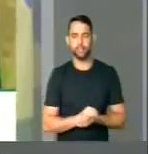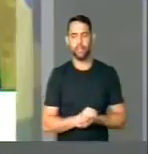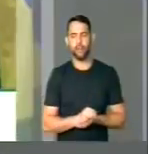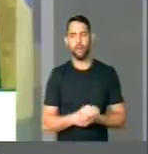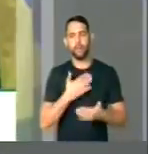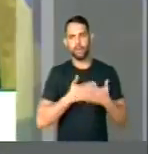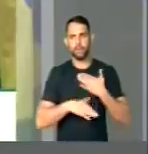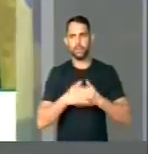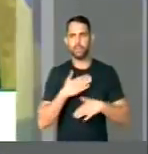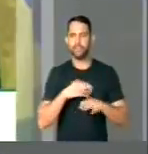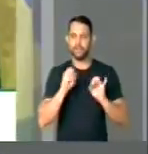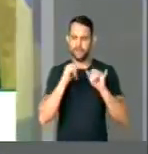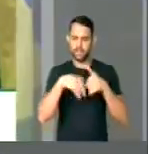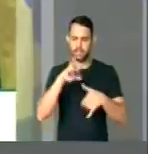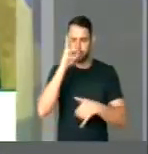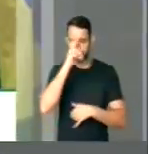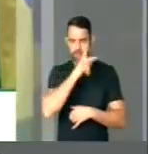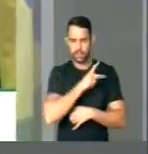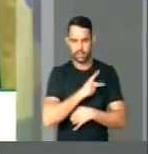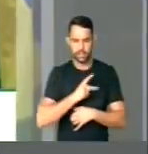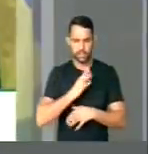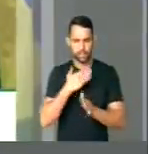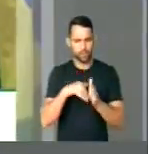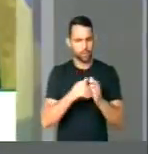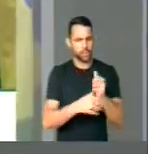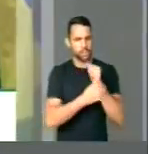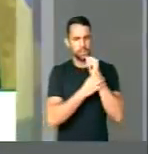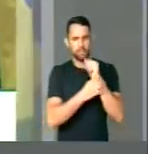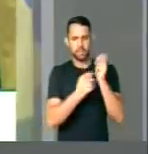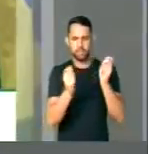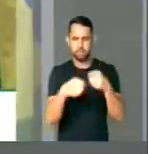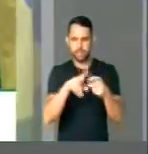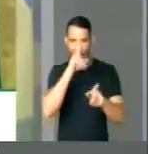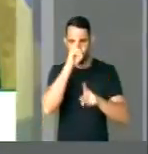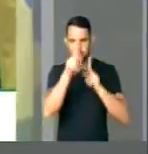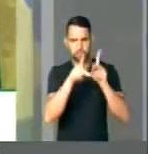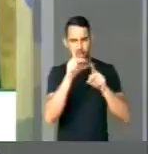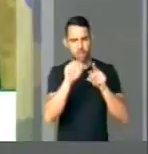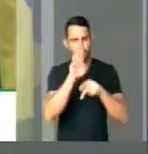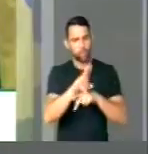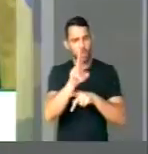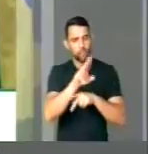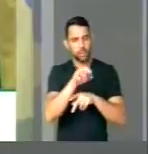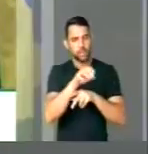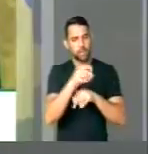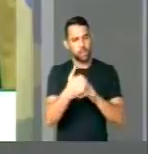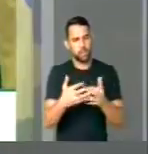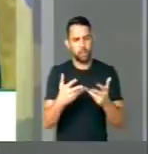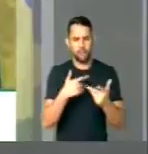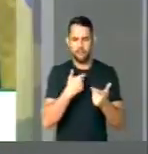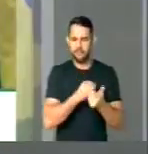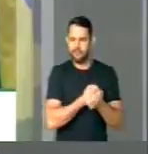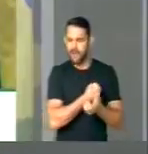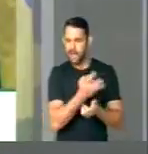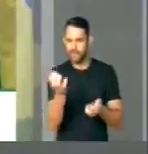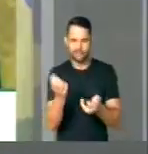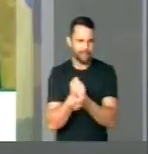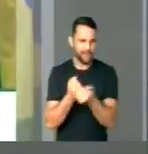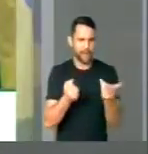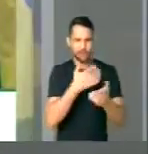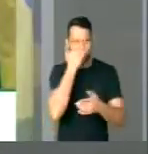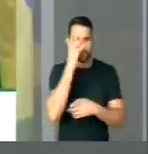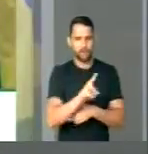tranquilidade para concluir senhor presidente e com muita segurança a população que faz com milhões de pessoas que irão se